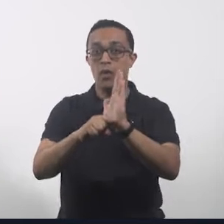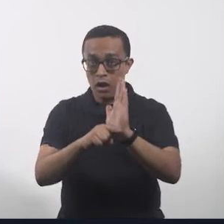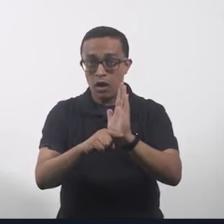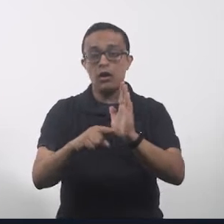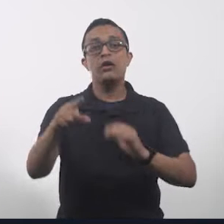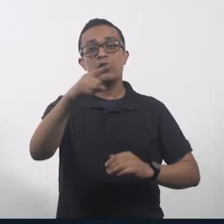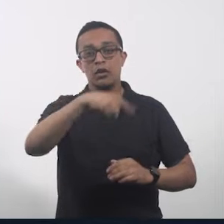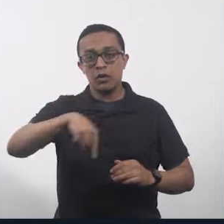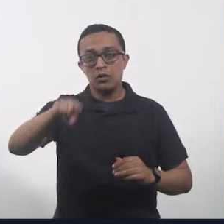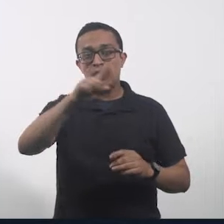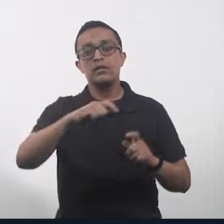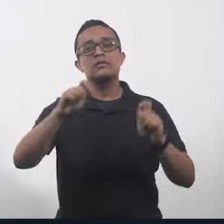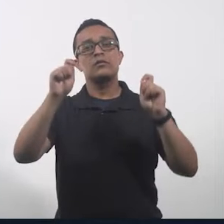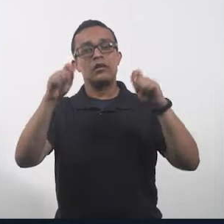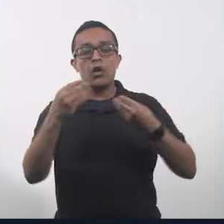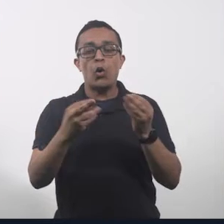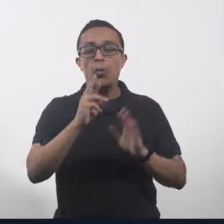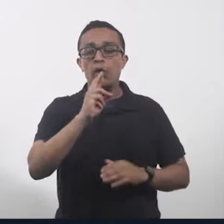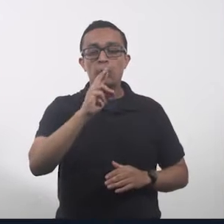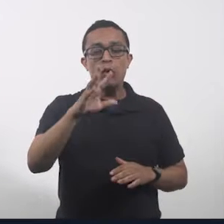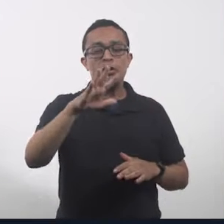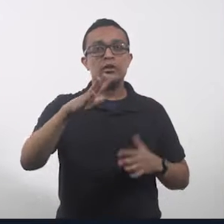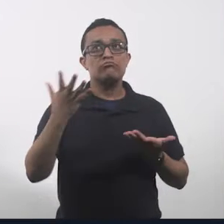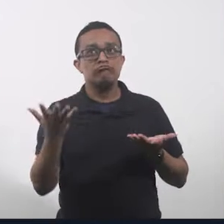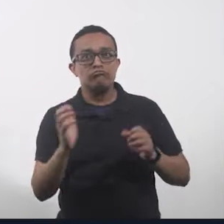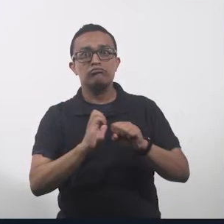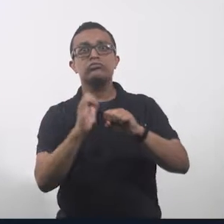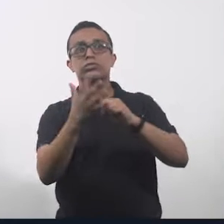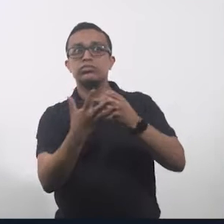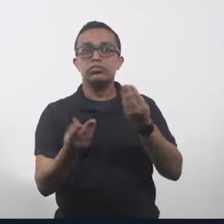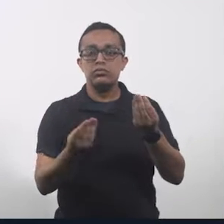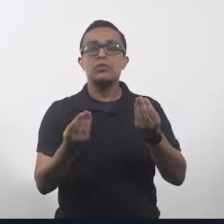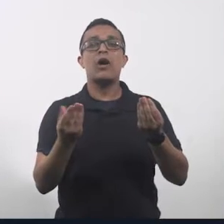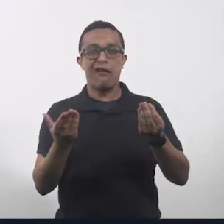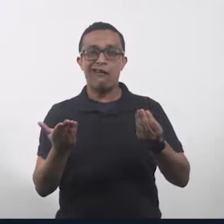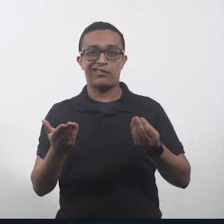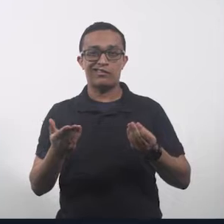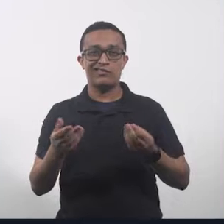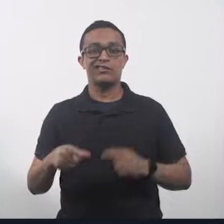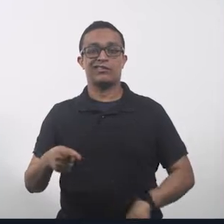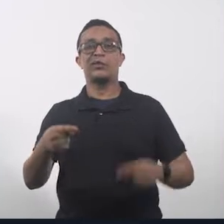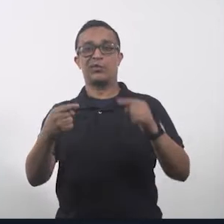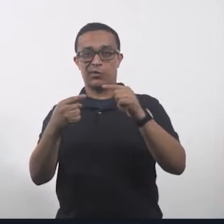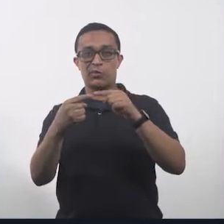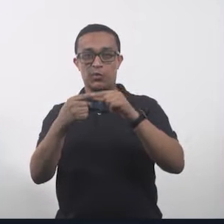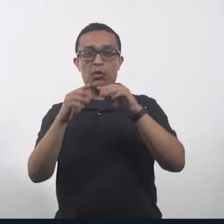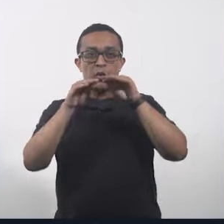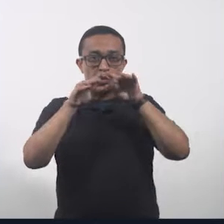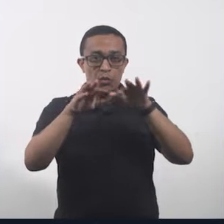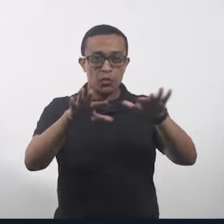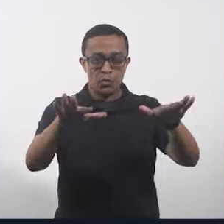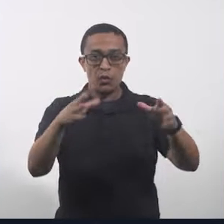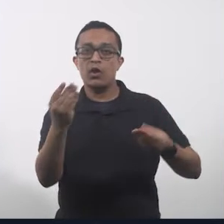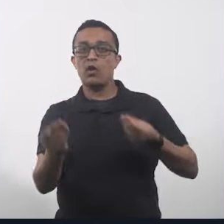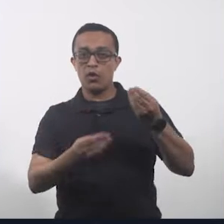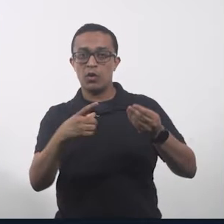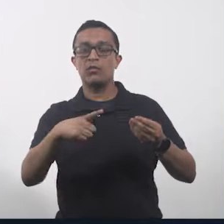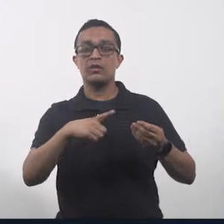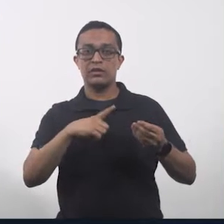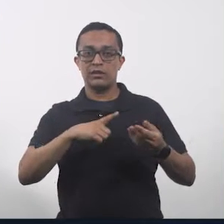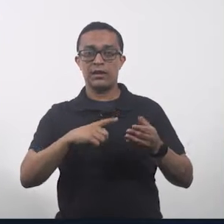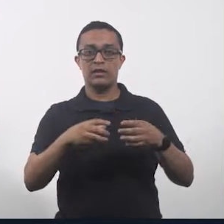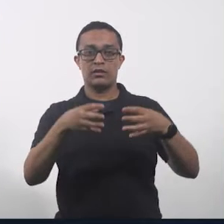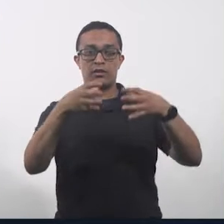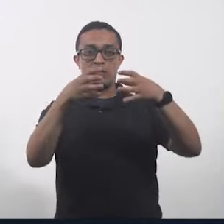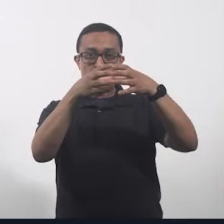gente consegue dar aí à pandemia no município. Em relação aos níveis de transmissão, então, há uma classificação que